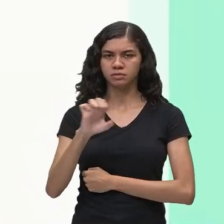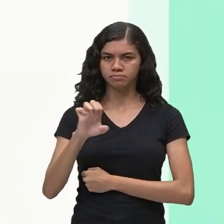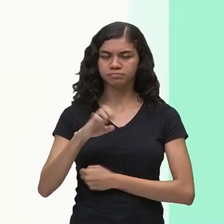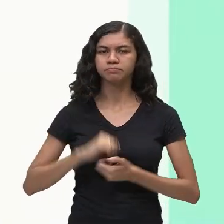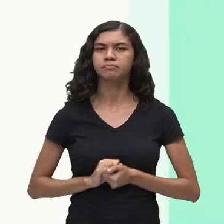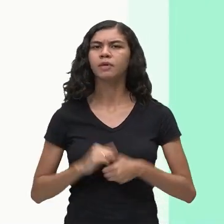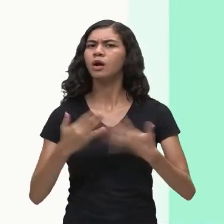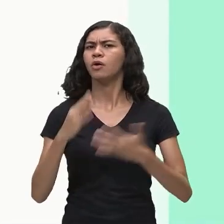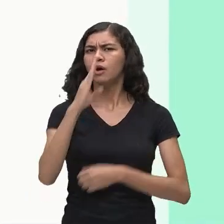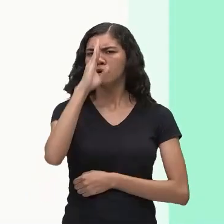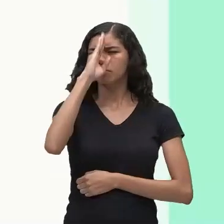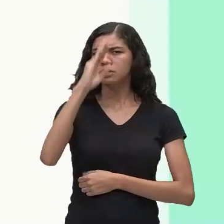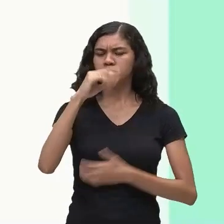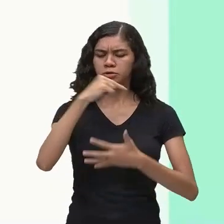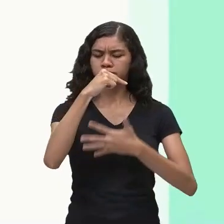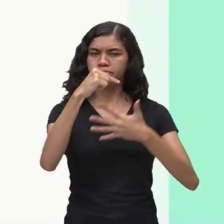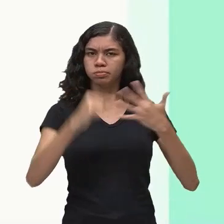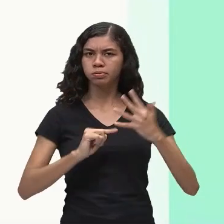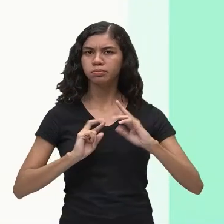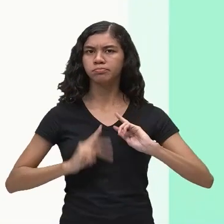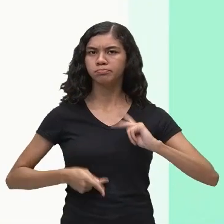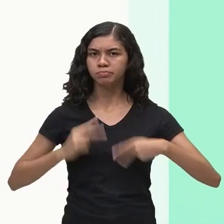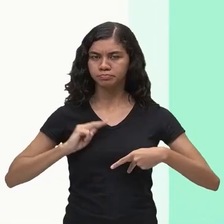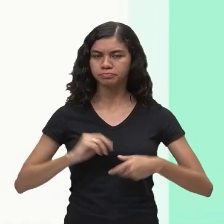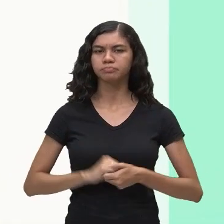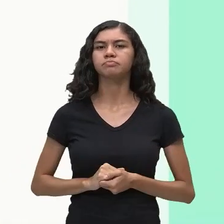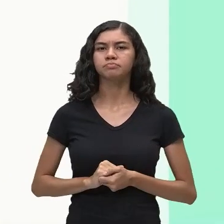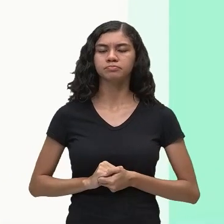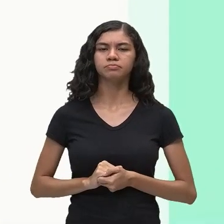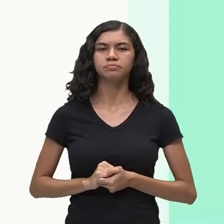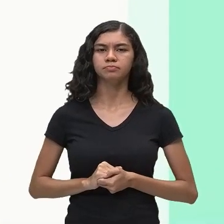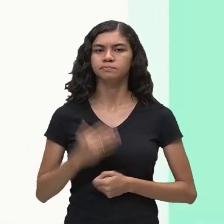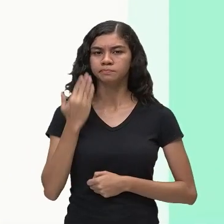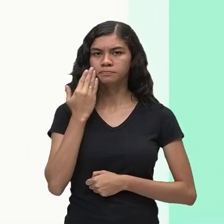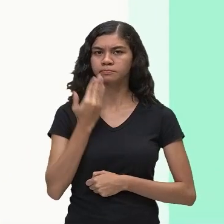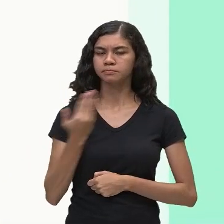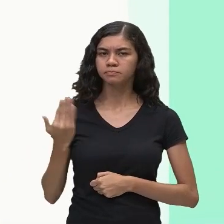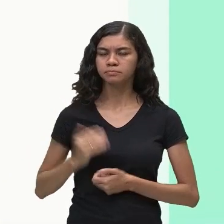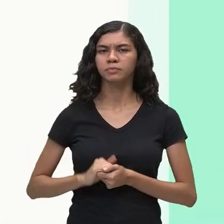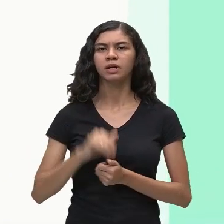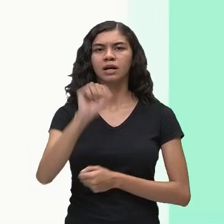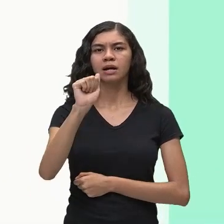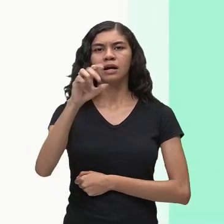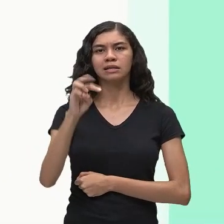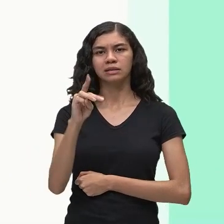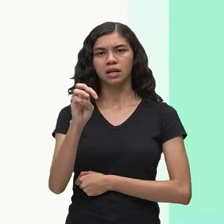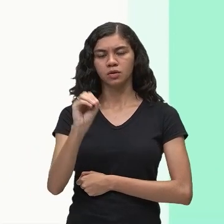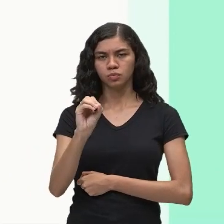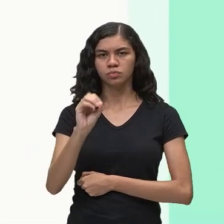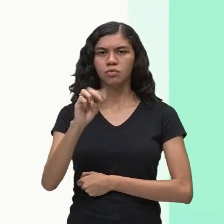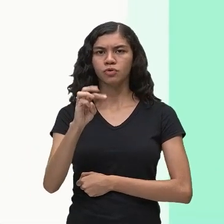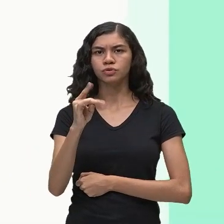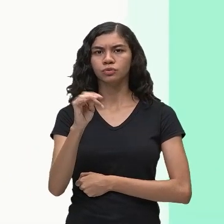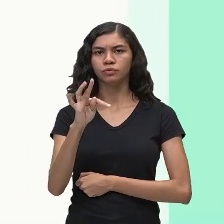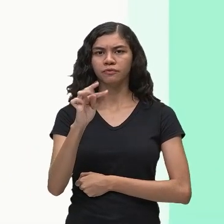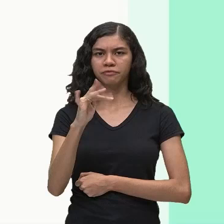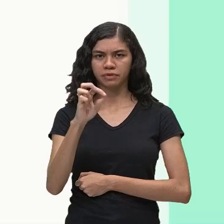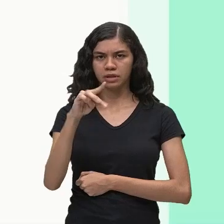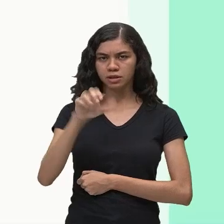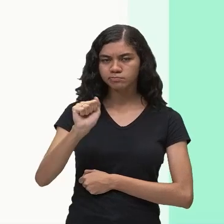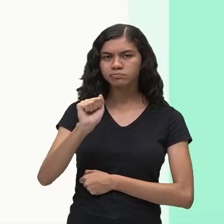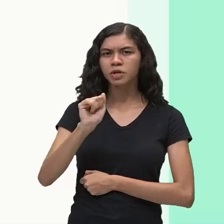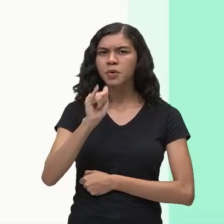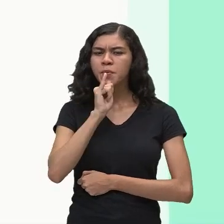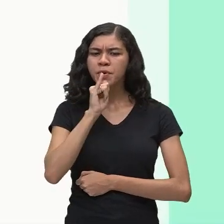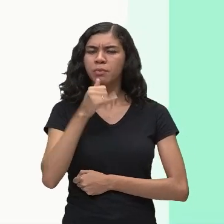hormônios que são produzidos pela hipófise. Então nós temos aqui a adrenocorticotropina. Esse hormônio ele estimula e libera